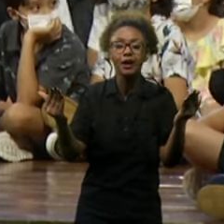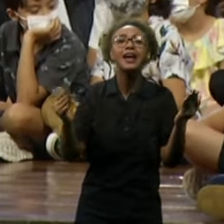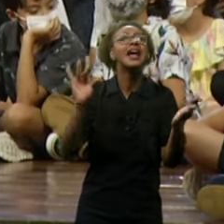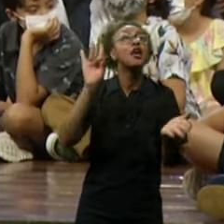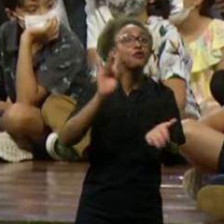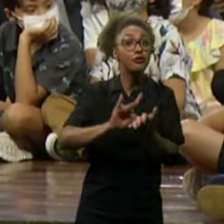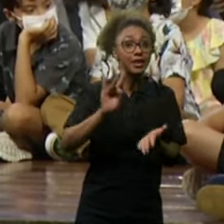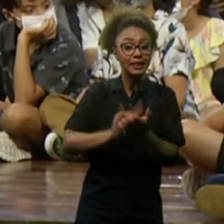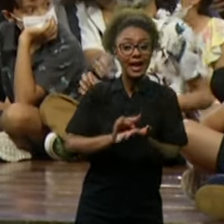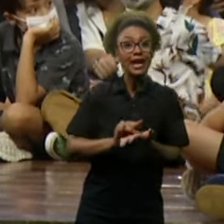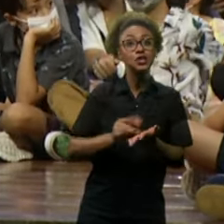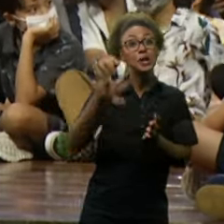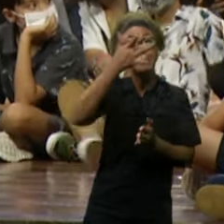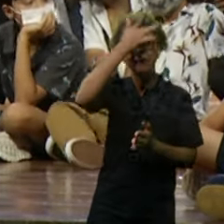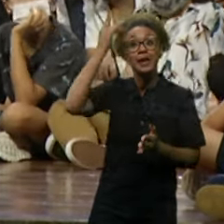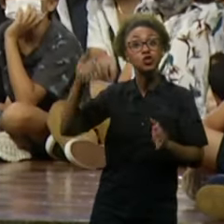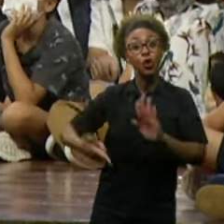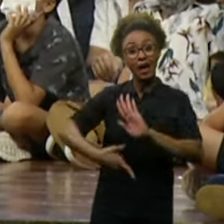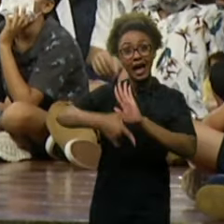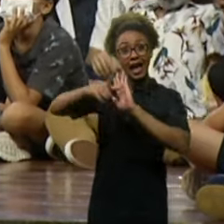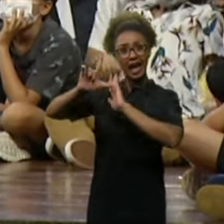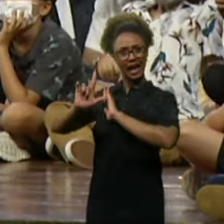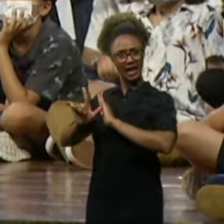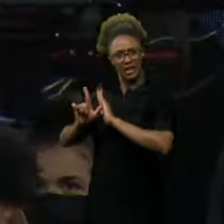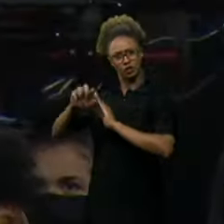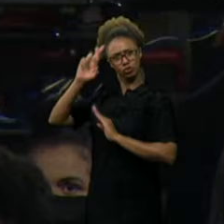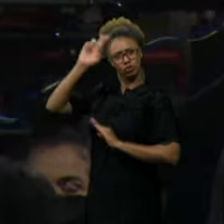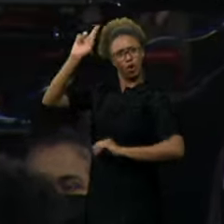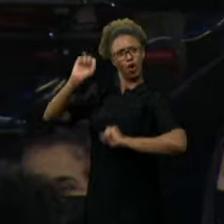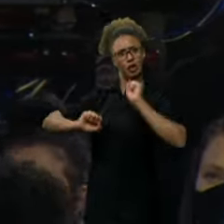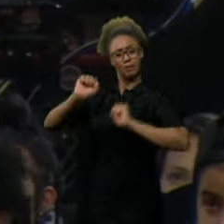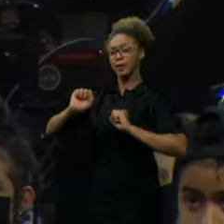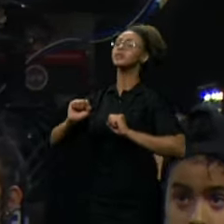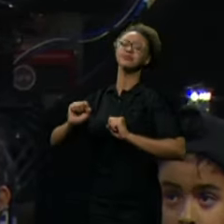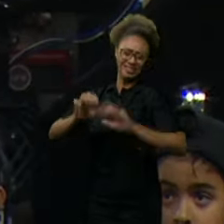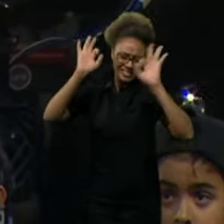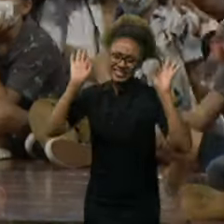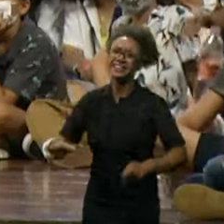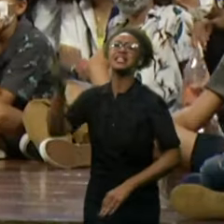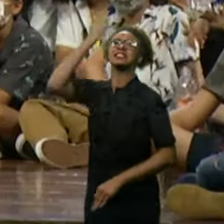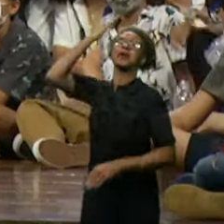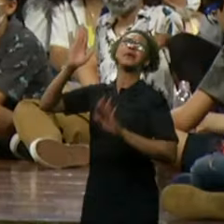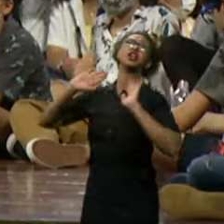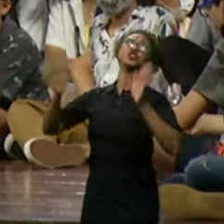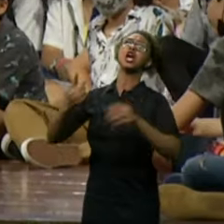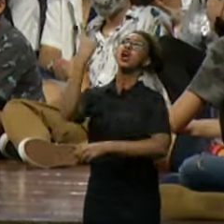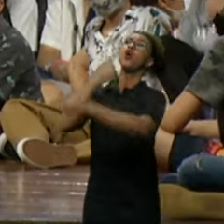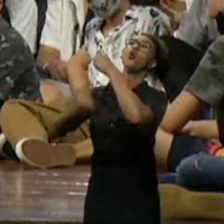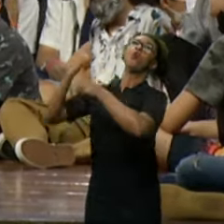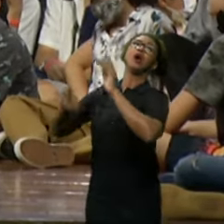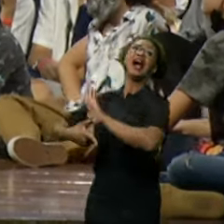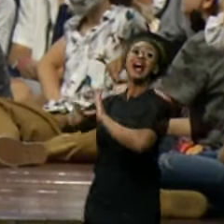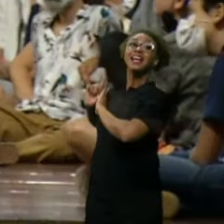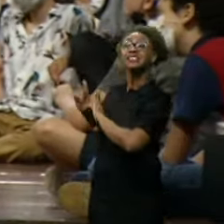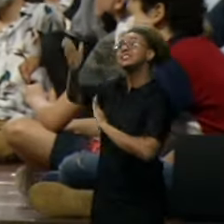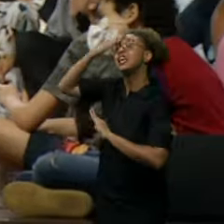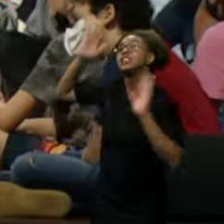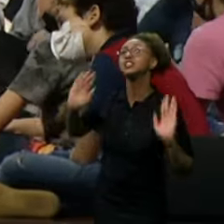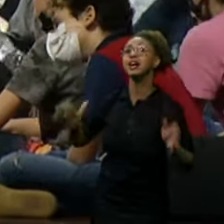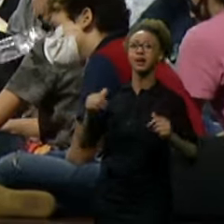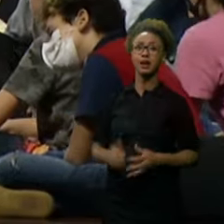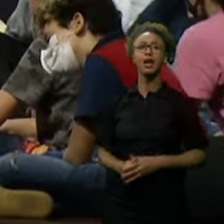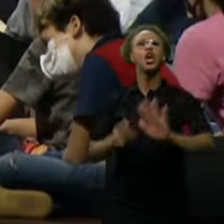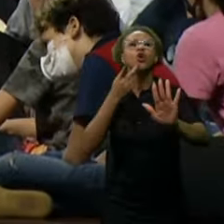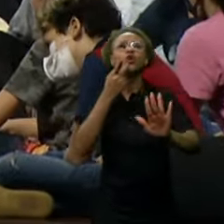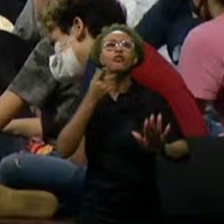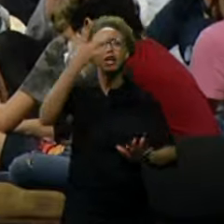essas pessoas normalmente não tenha dúvida já sabiam disso ano e